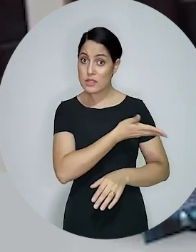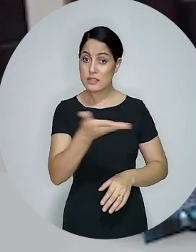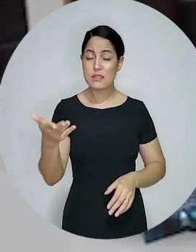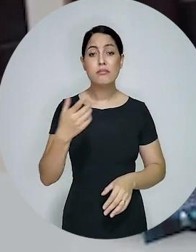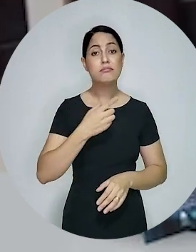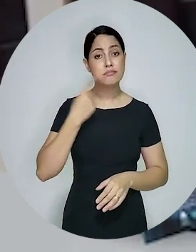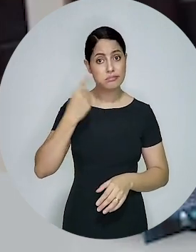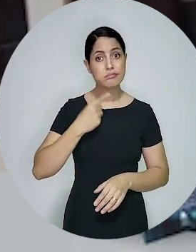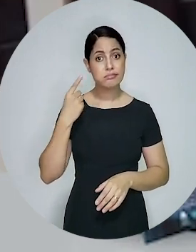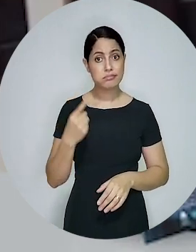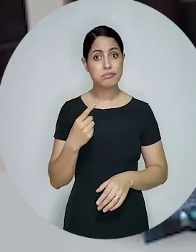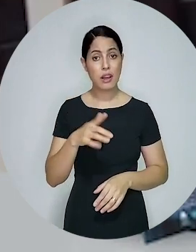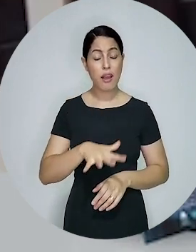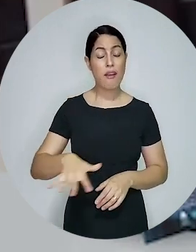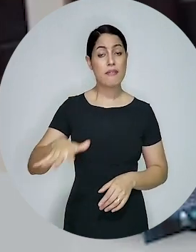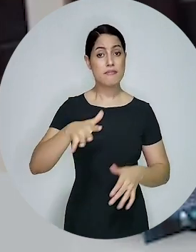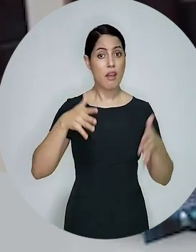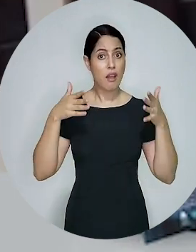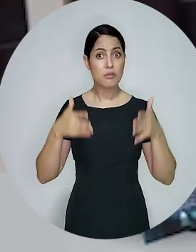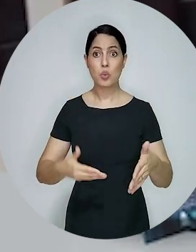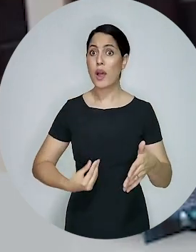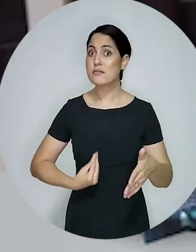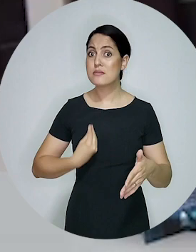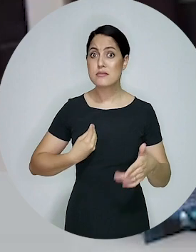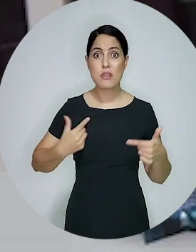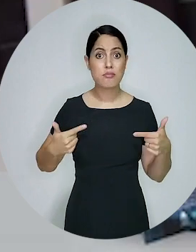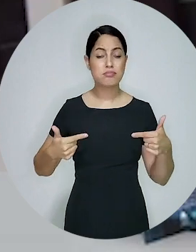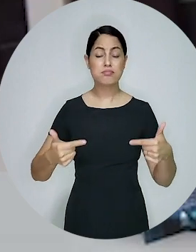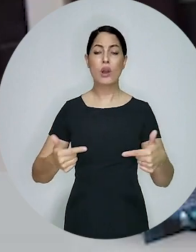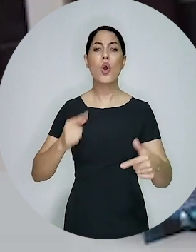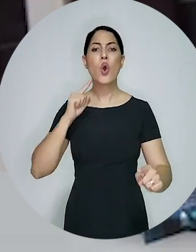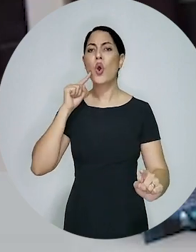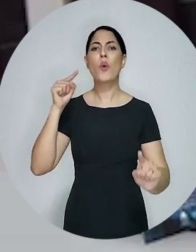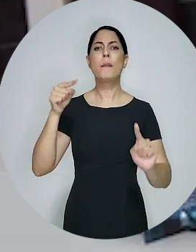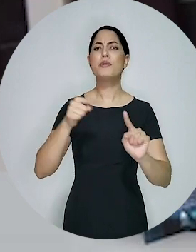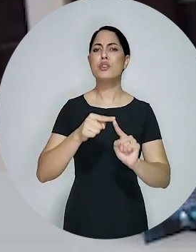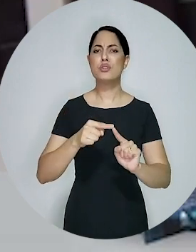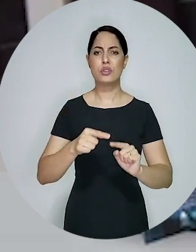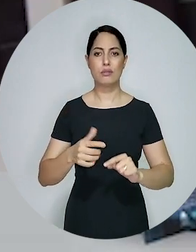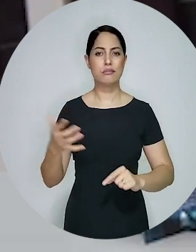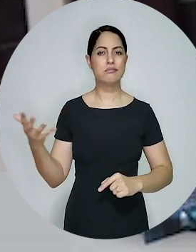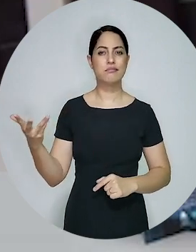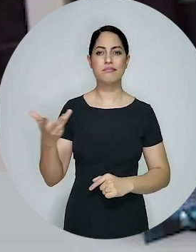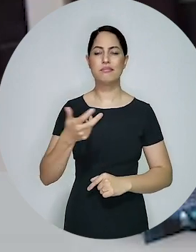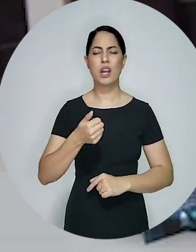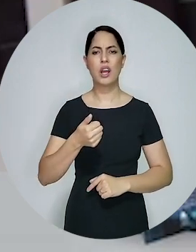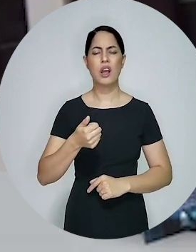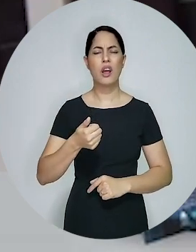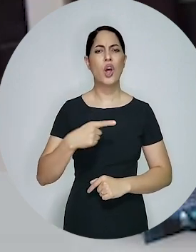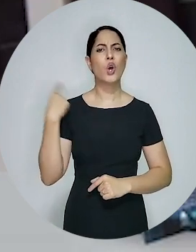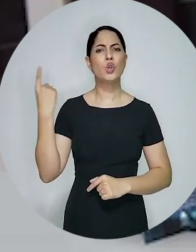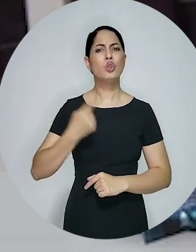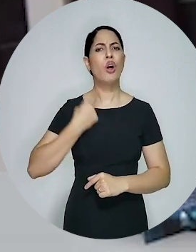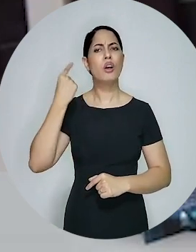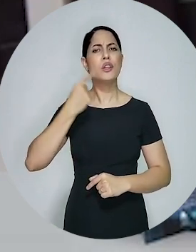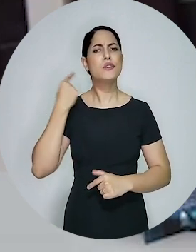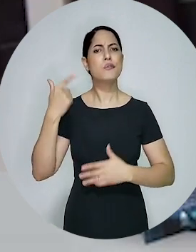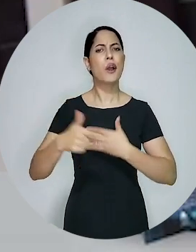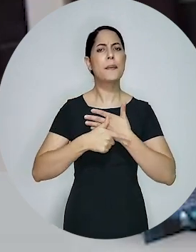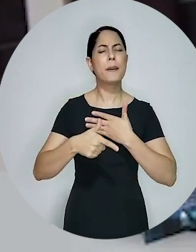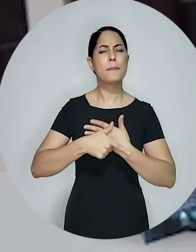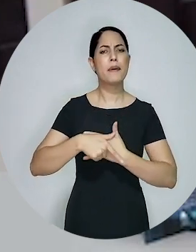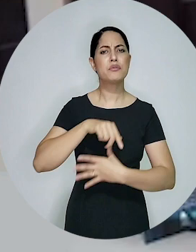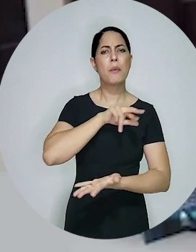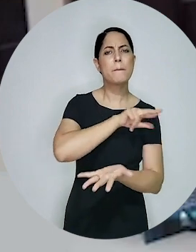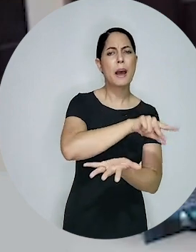profissionais, grandes advogados, grandes advogadas, com uma atuação intensa, para eles refletirem sobre o papel da